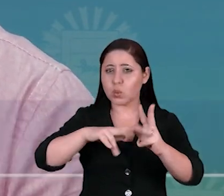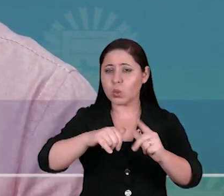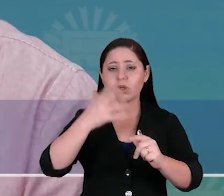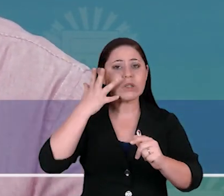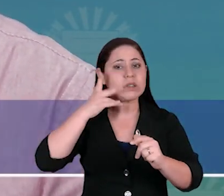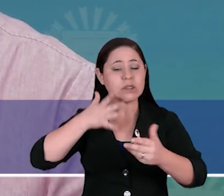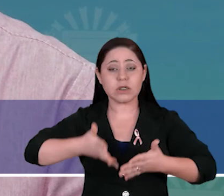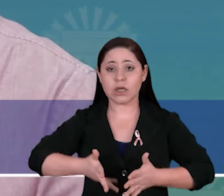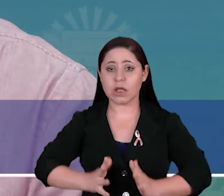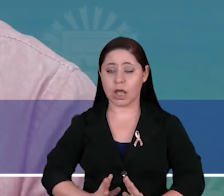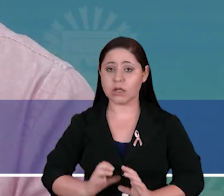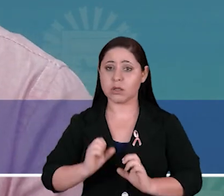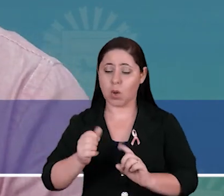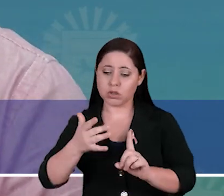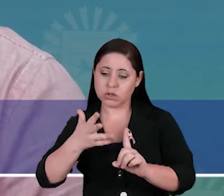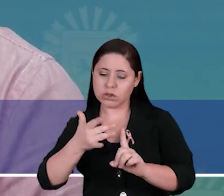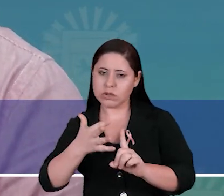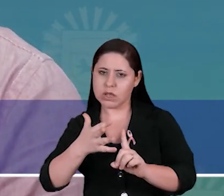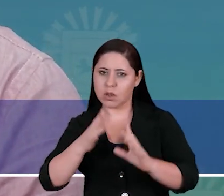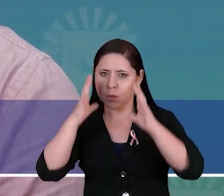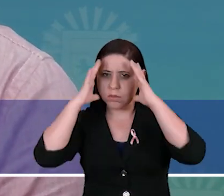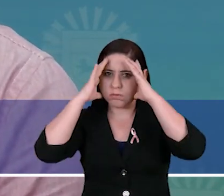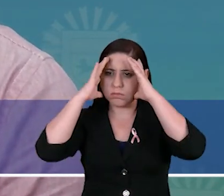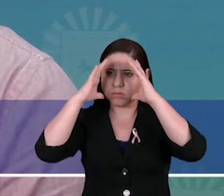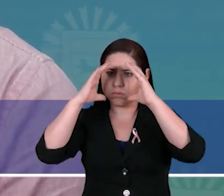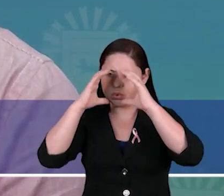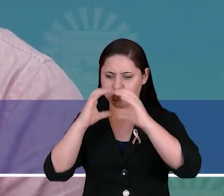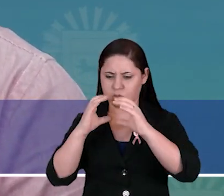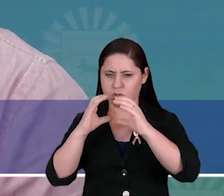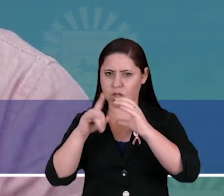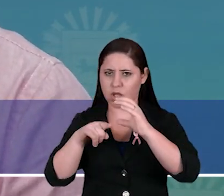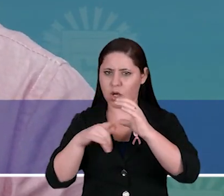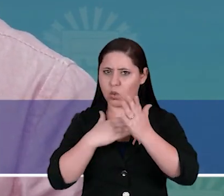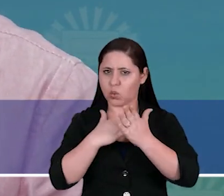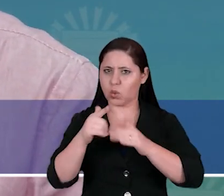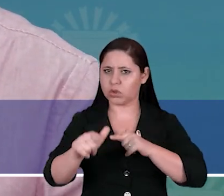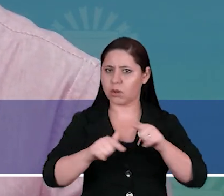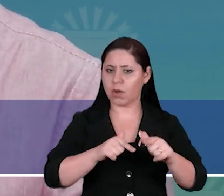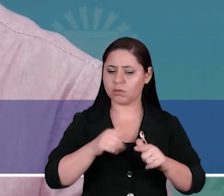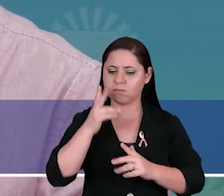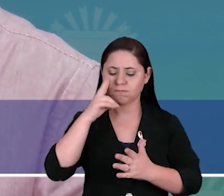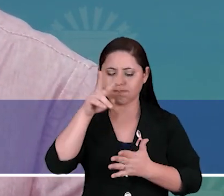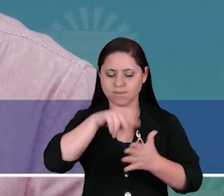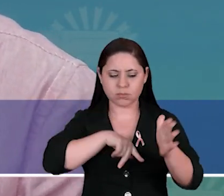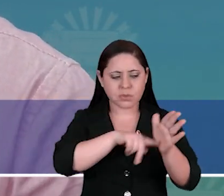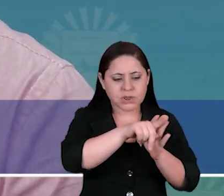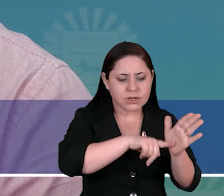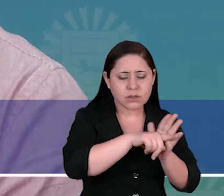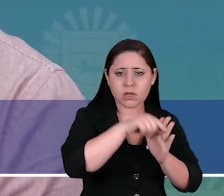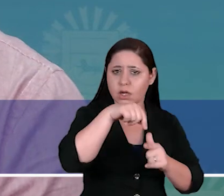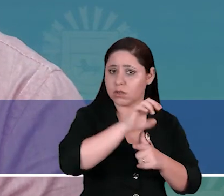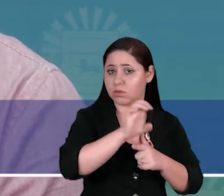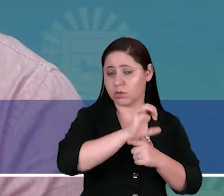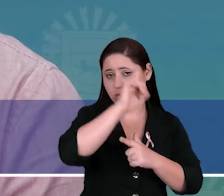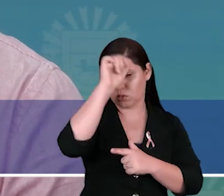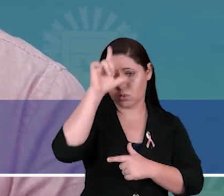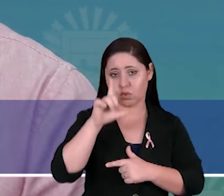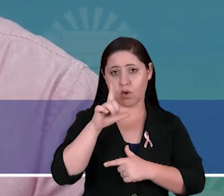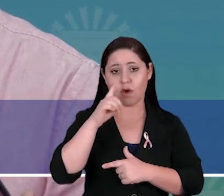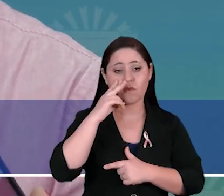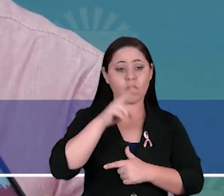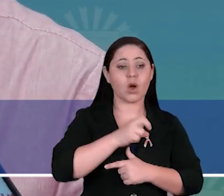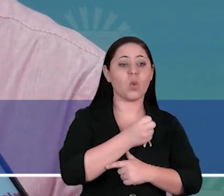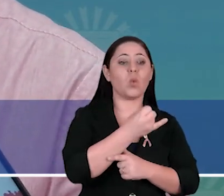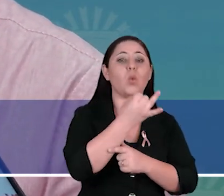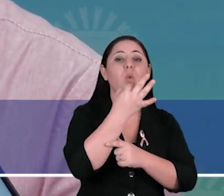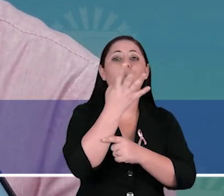nasce com suspeita de microcefalia ou outra anomalia congênita. Então, o nosso trabalho inicial foi olhar para essa base aqui no Mato Grosso do